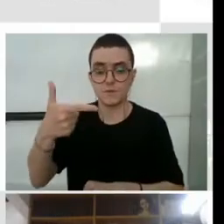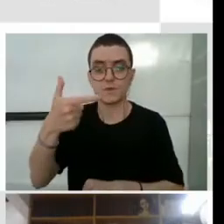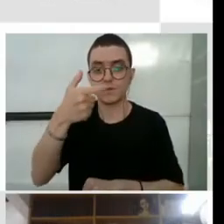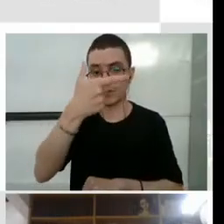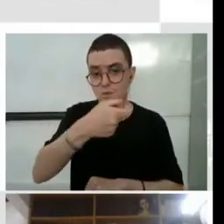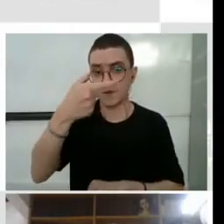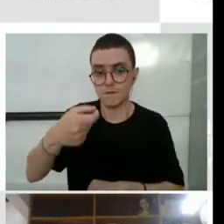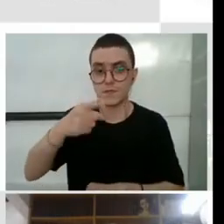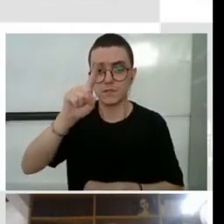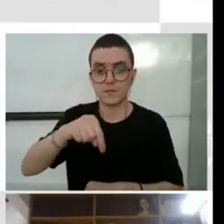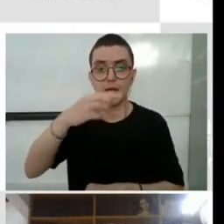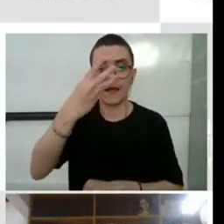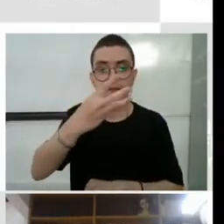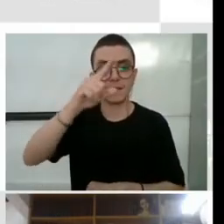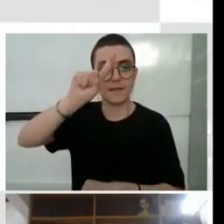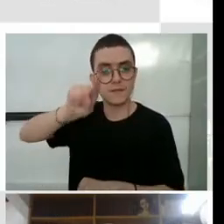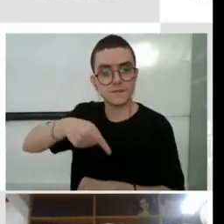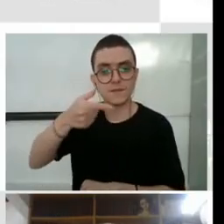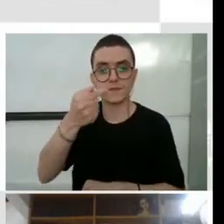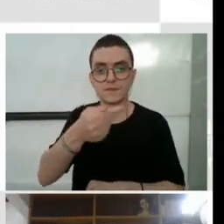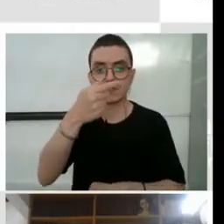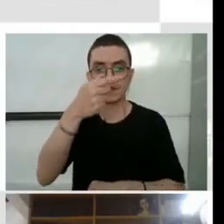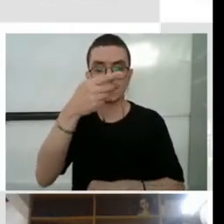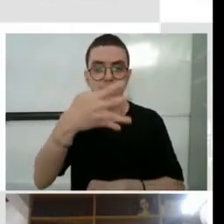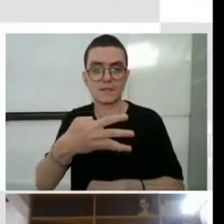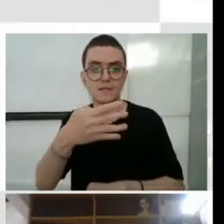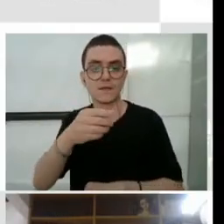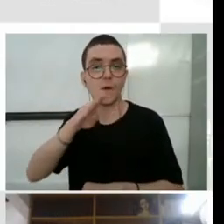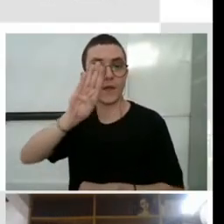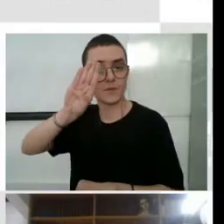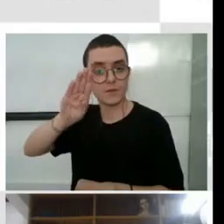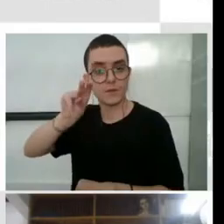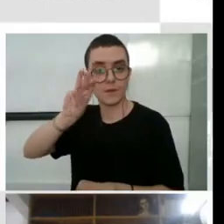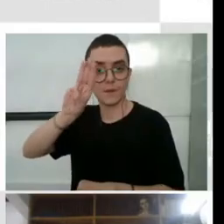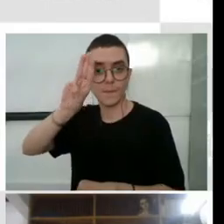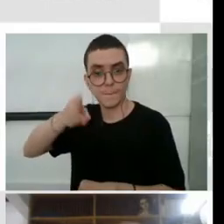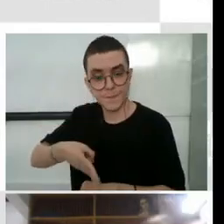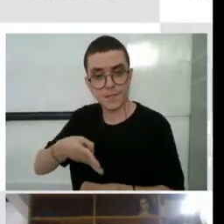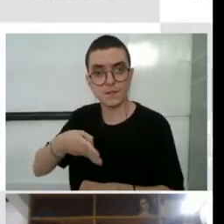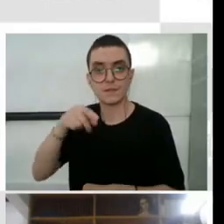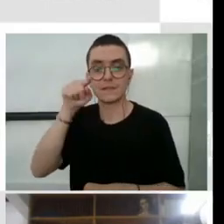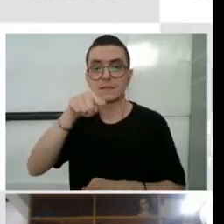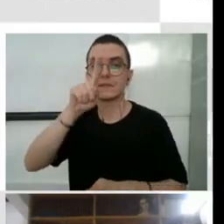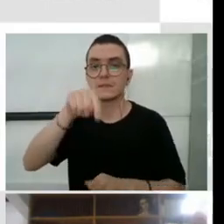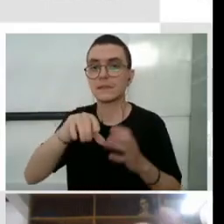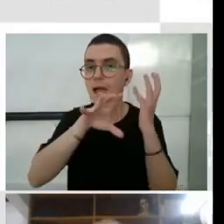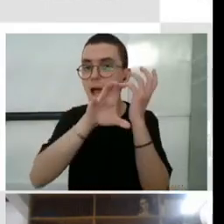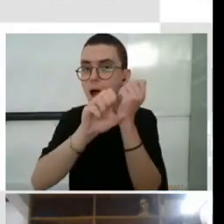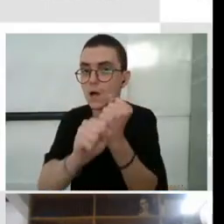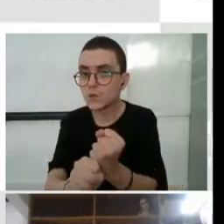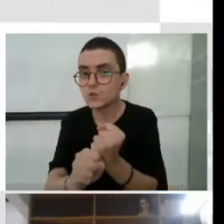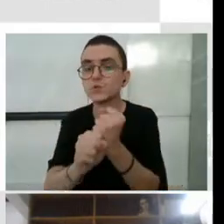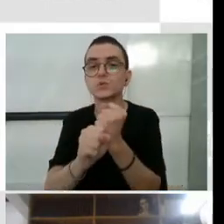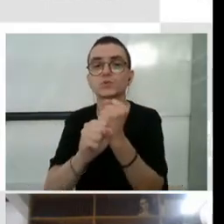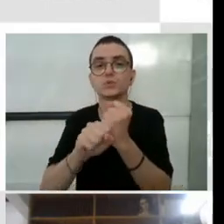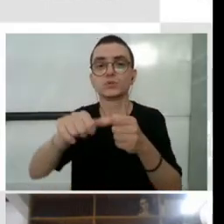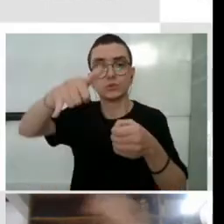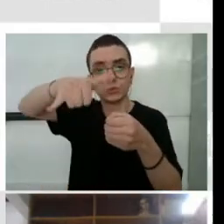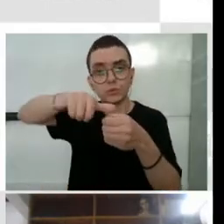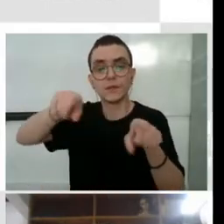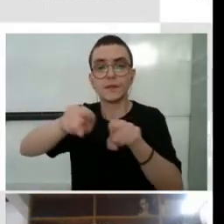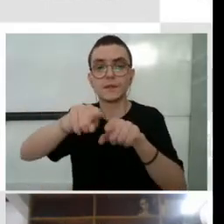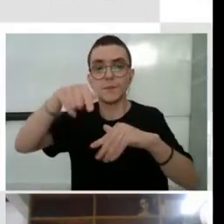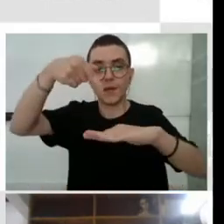é? Sempre equivalente, né? O esse E, o equivalente, ou seja, a soma do petróleo e do gás, sendo que o gás aqui está